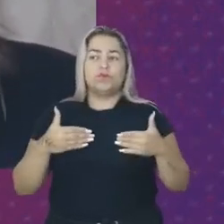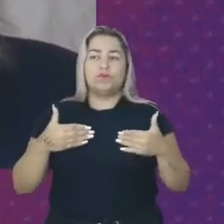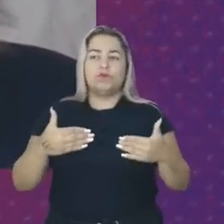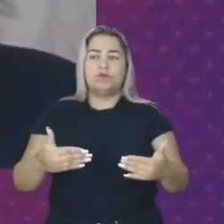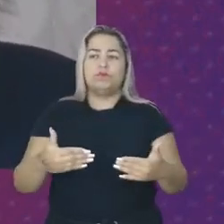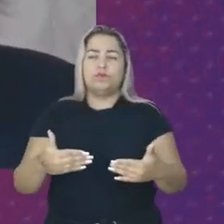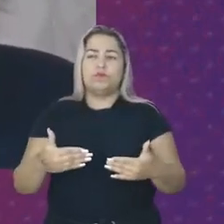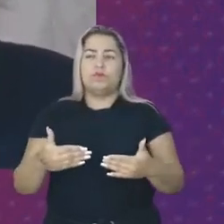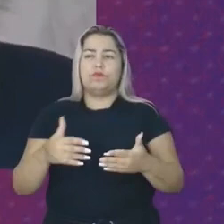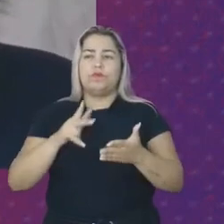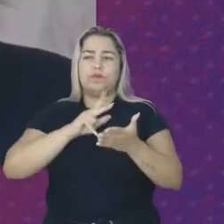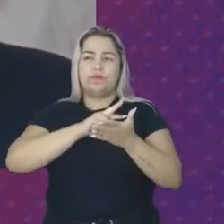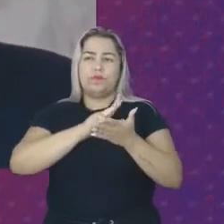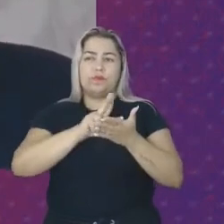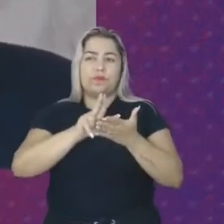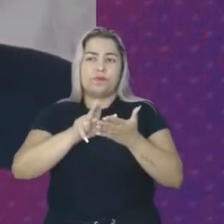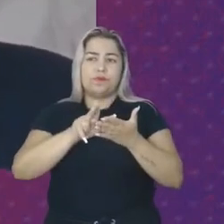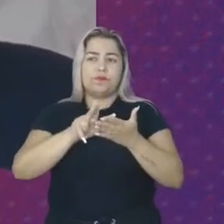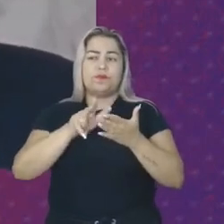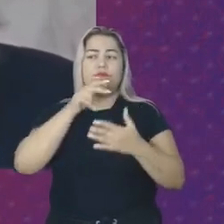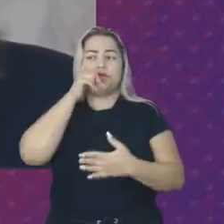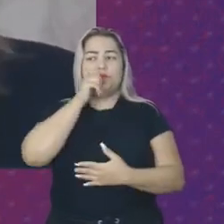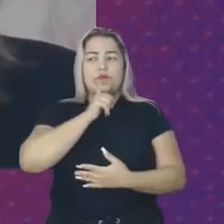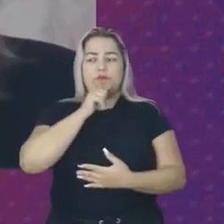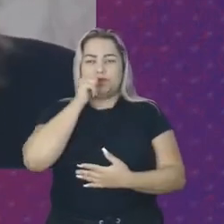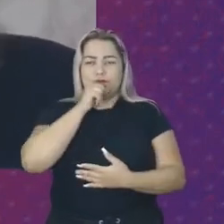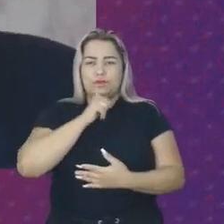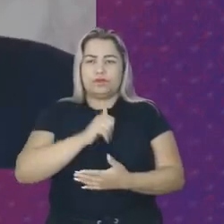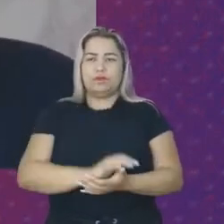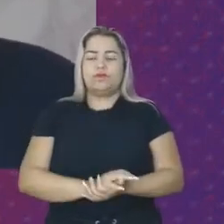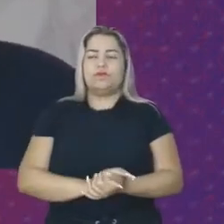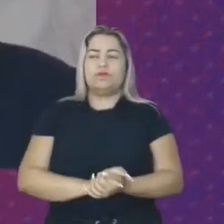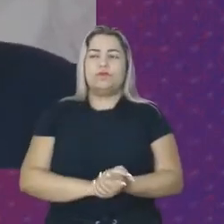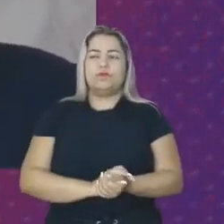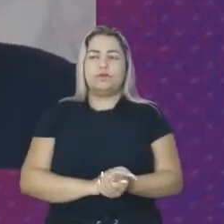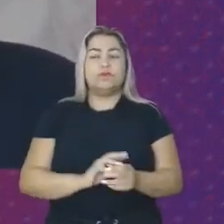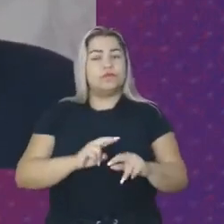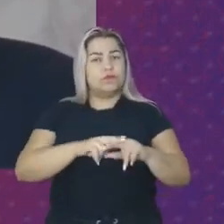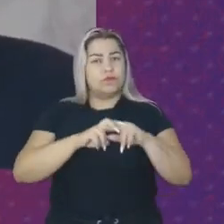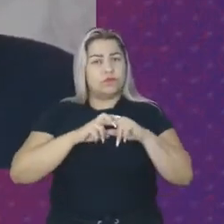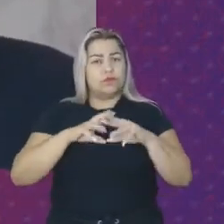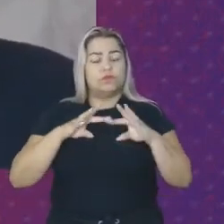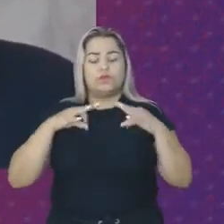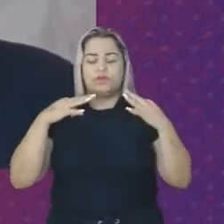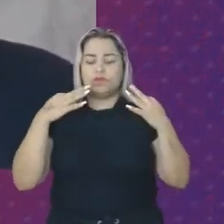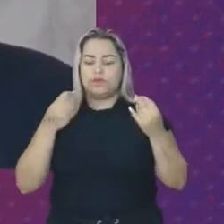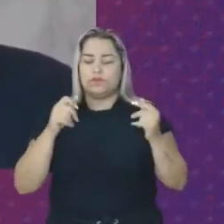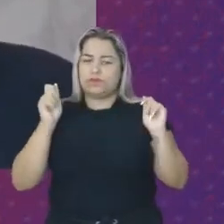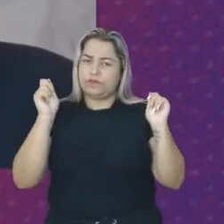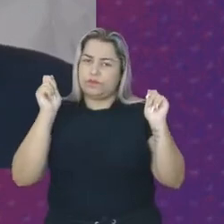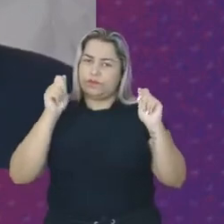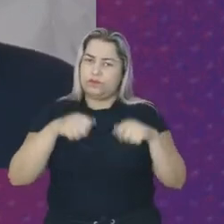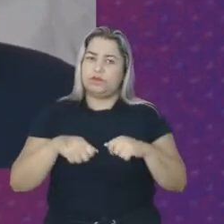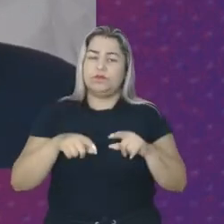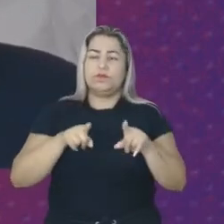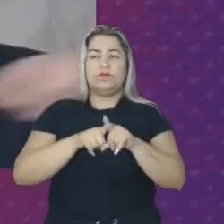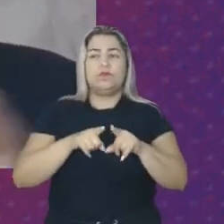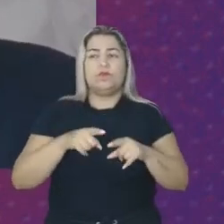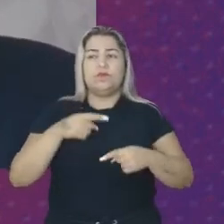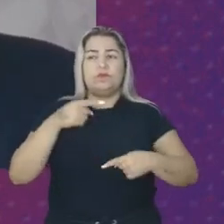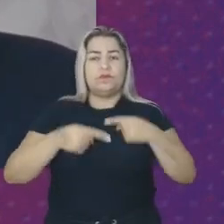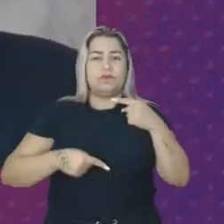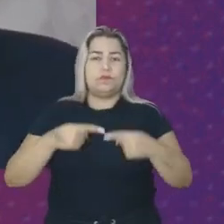conceito que leva em conta a diversidade das mulheres. Por isso, toda essa necessidade, inclusive, de